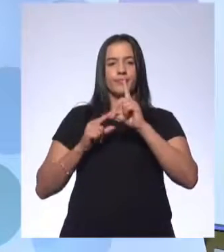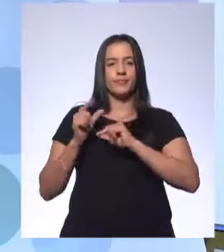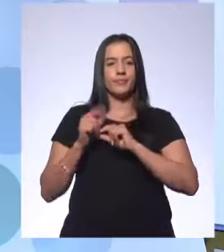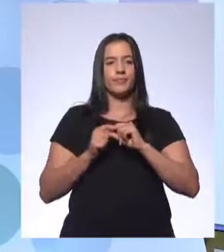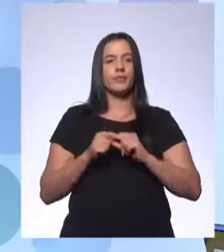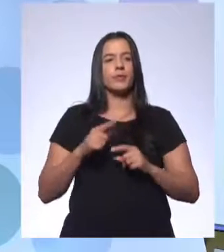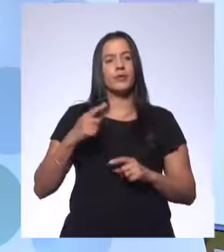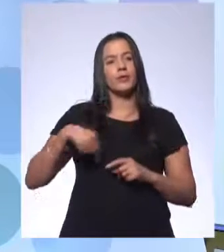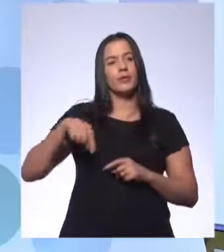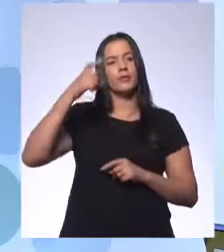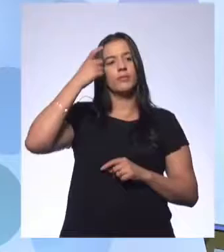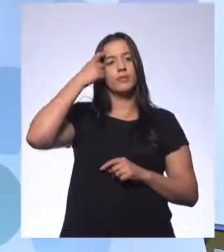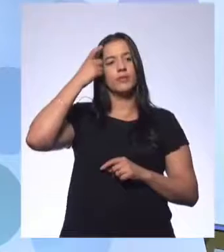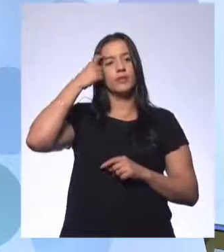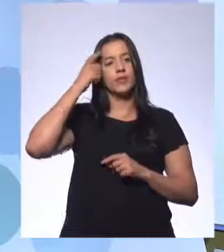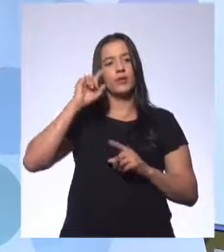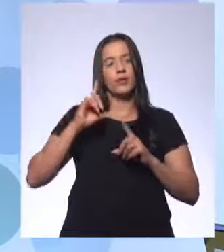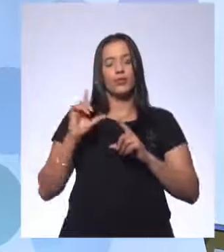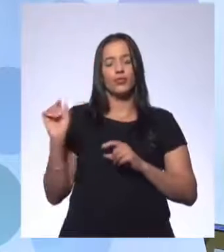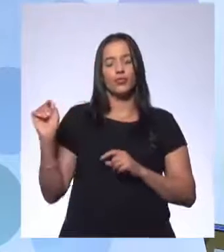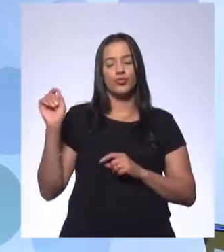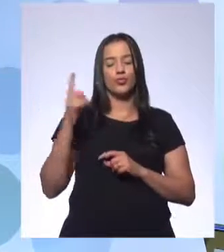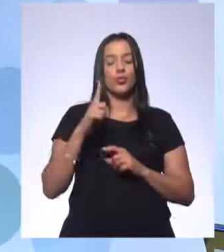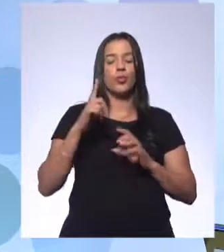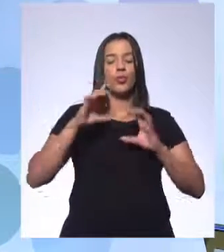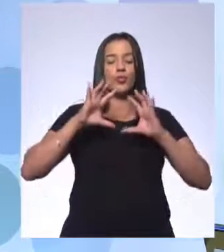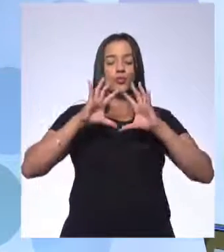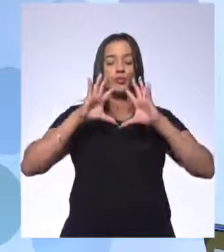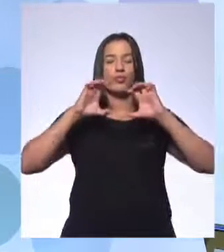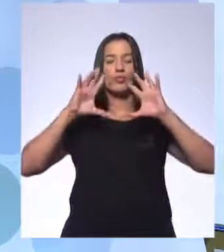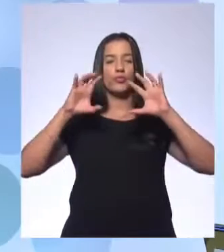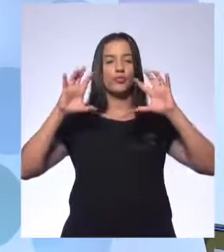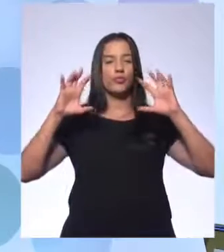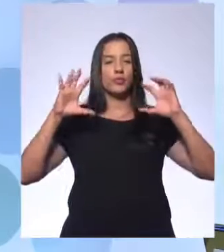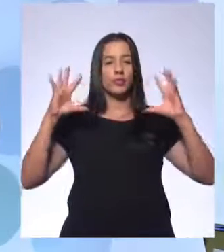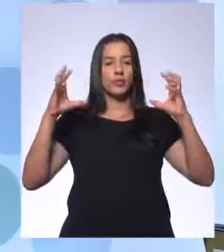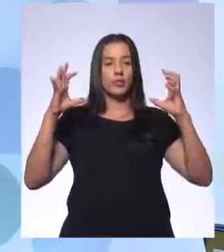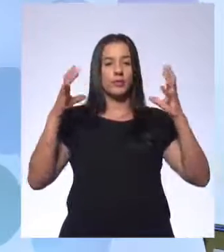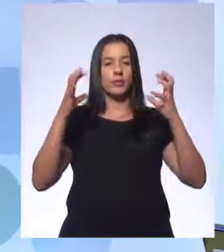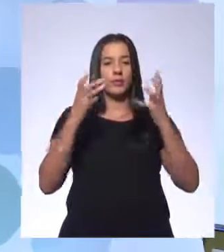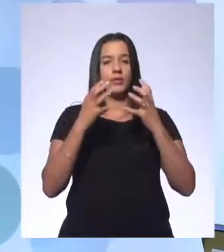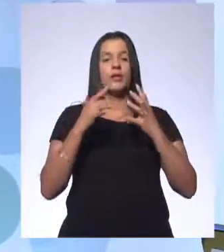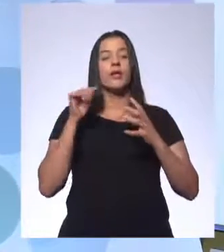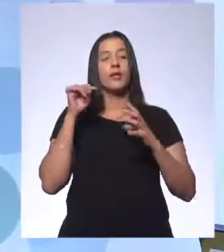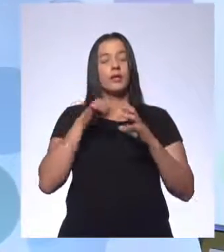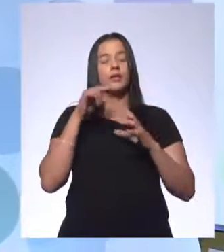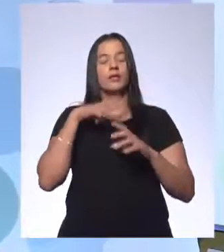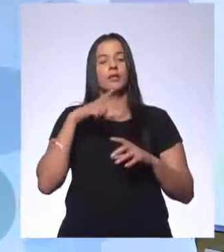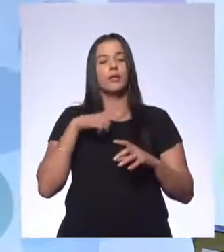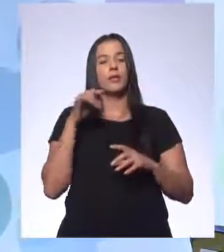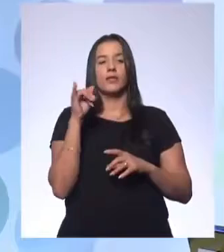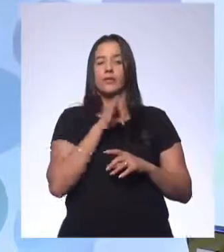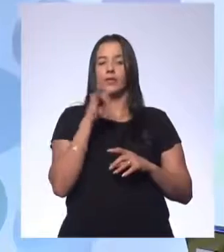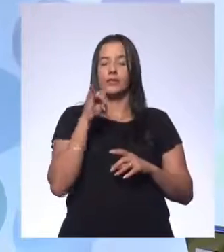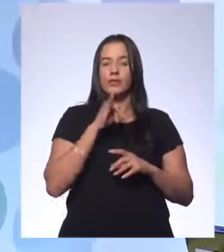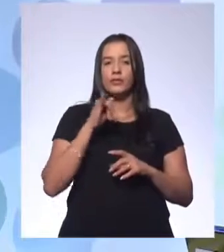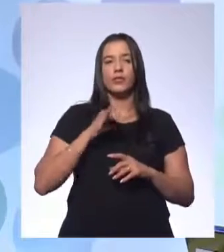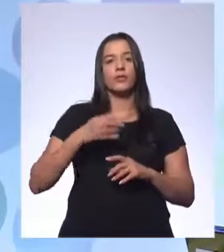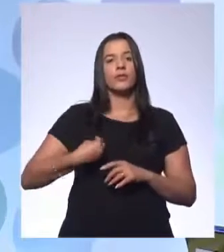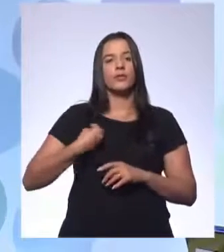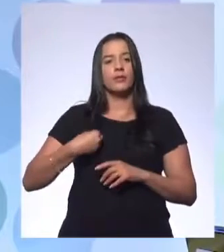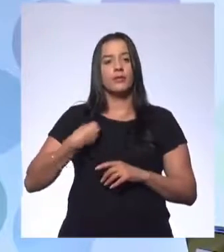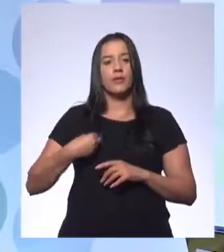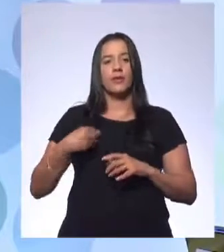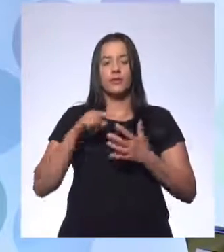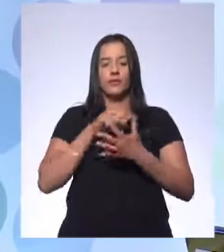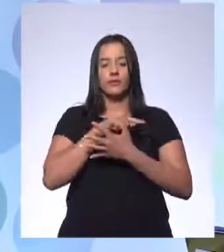pensar o Sol como uma grande nuvem de alta temperatura e alta energia, tanto que ali é a existência do 5º estado